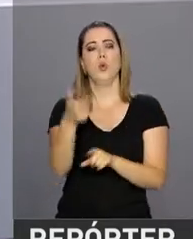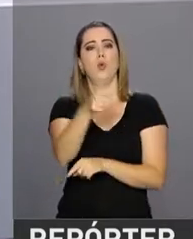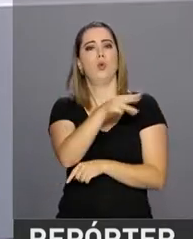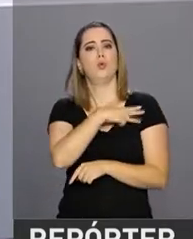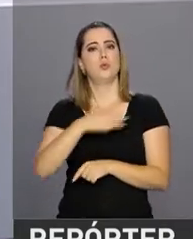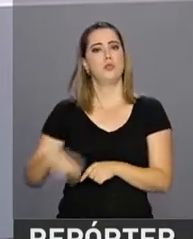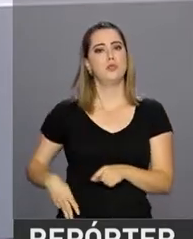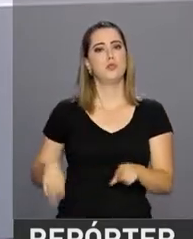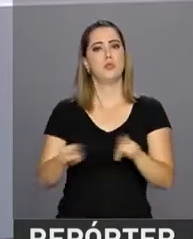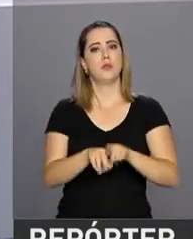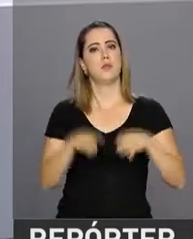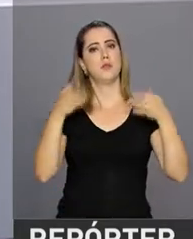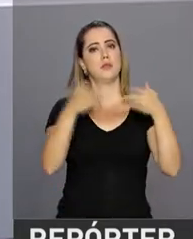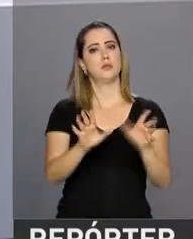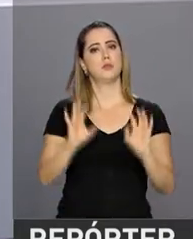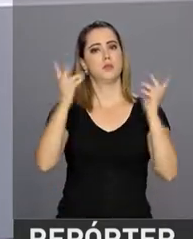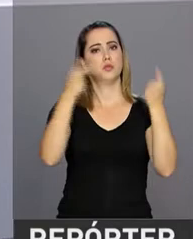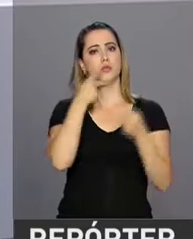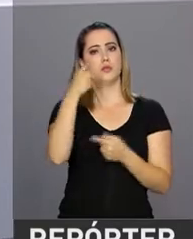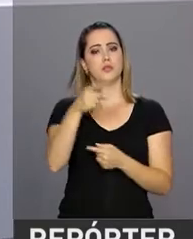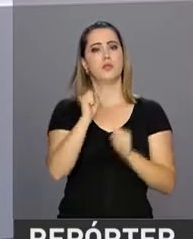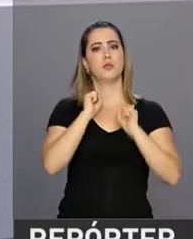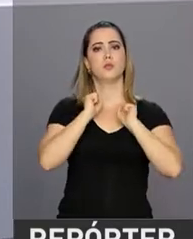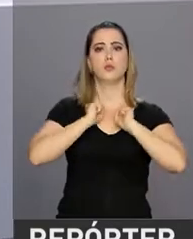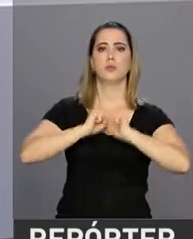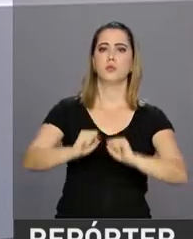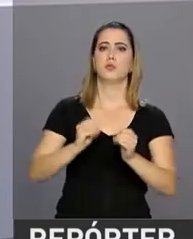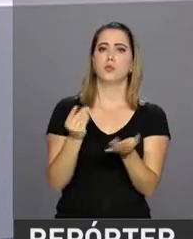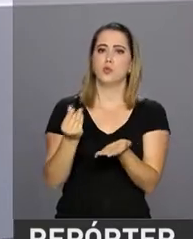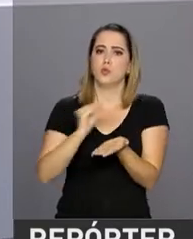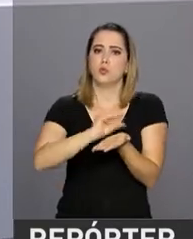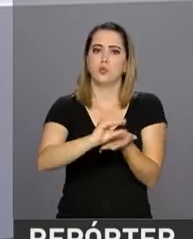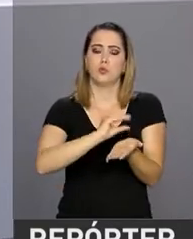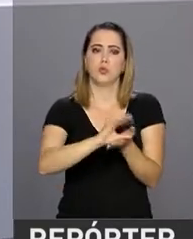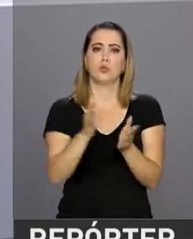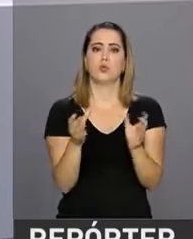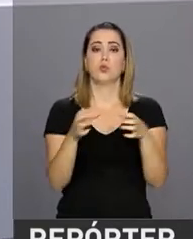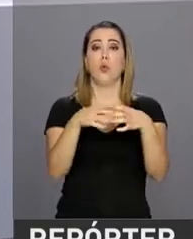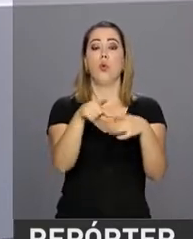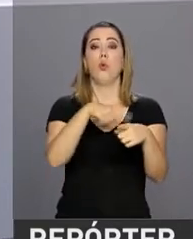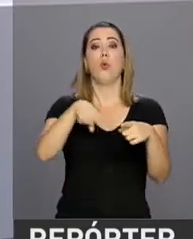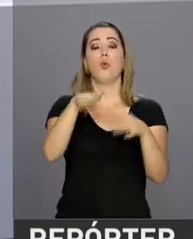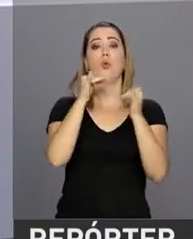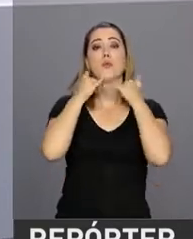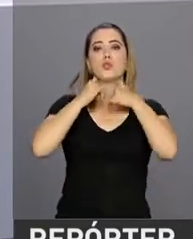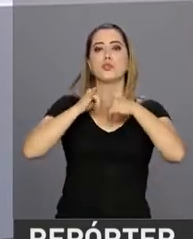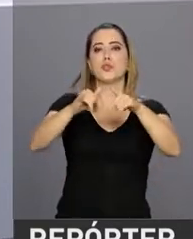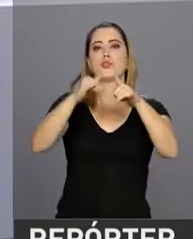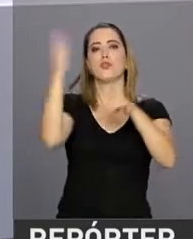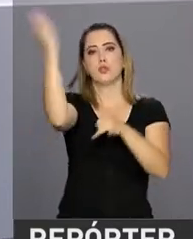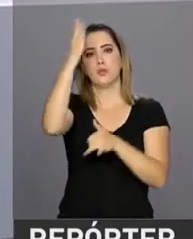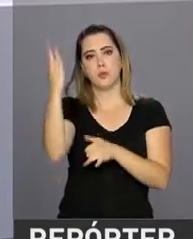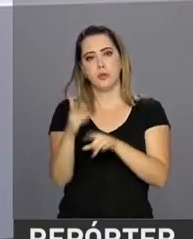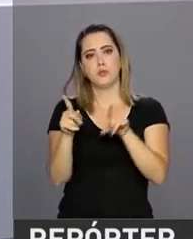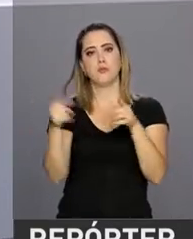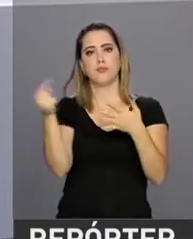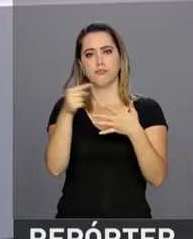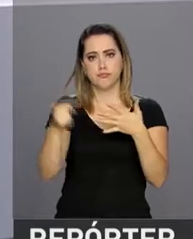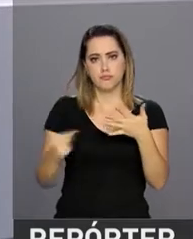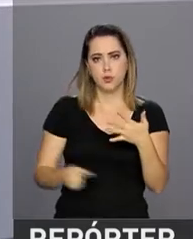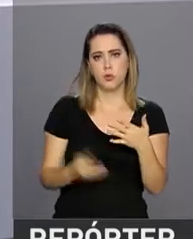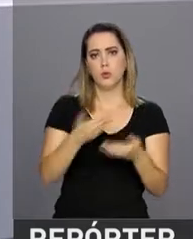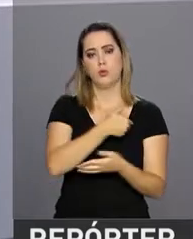participou do evento e falou sobre a potencialidade de investimentos no setor de energia no brasil e citou medidas realizadas